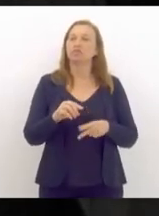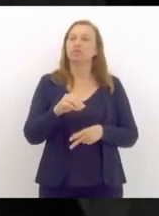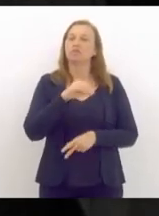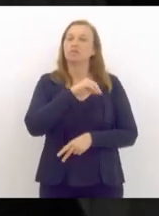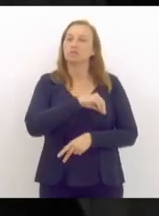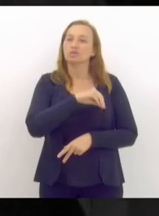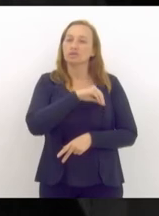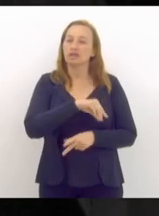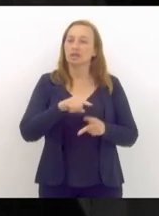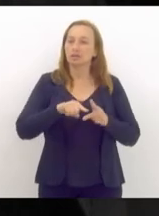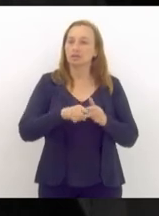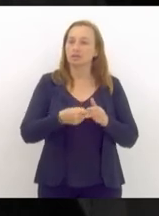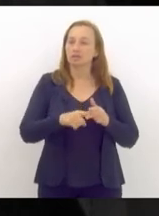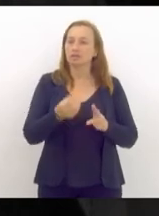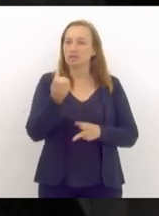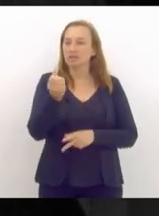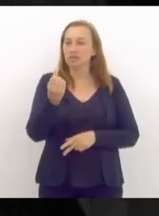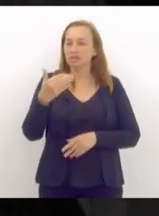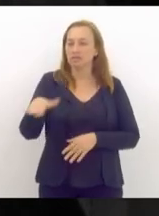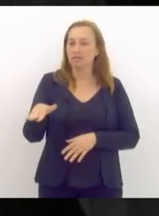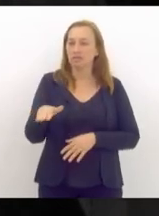6,5%, que deriva